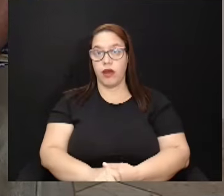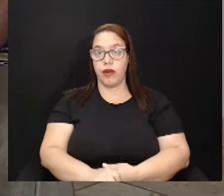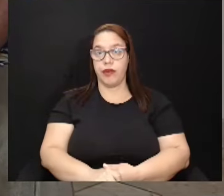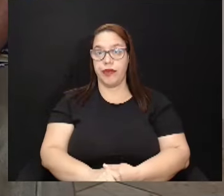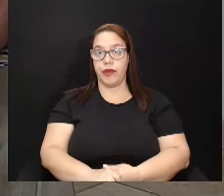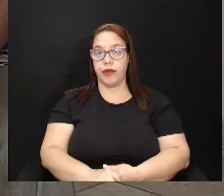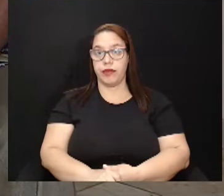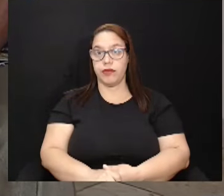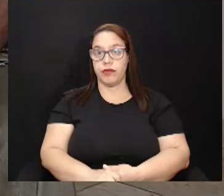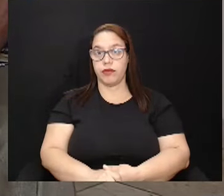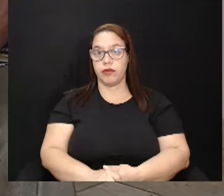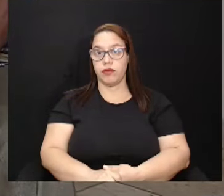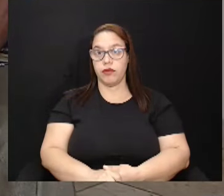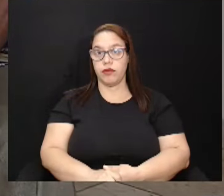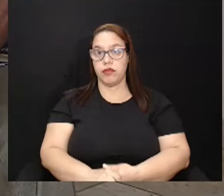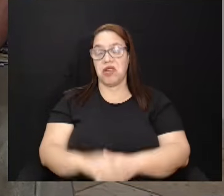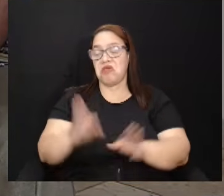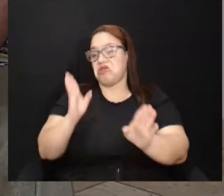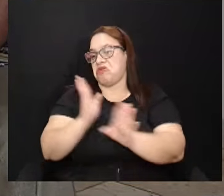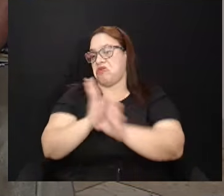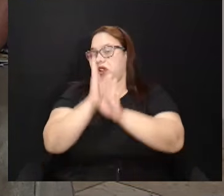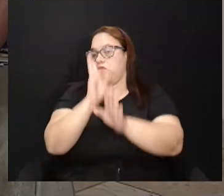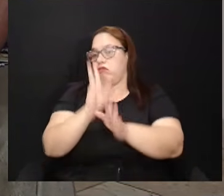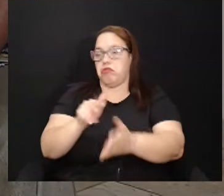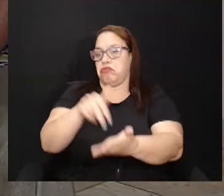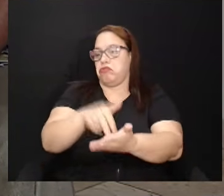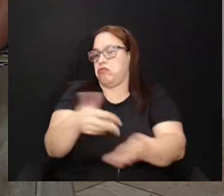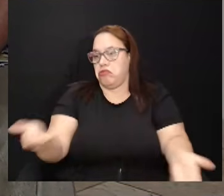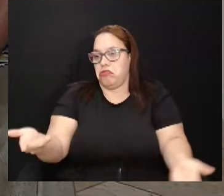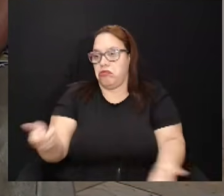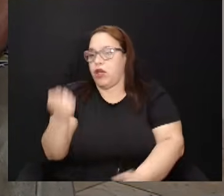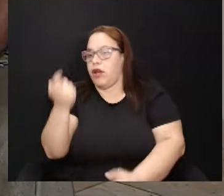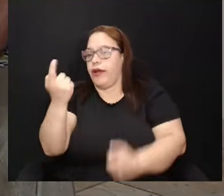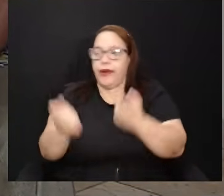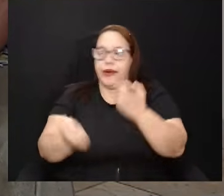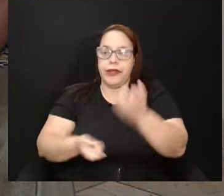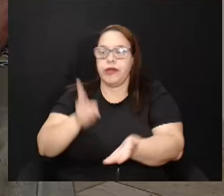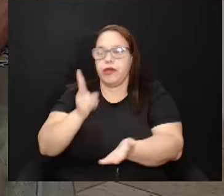a gente vai chegar. Alguém tem que continuar.